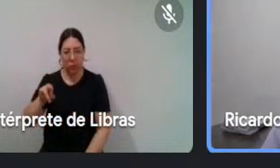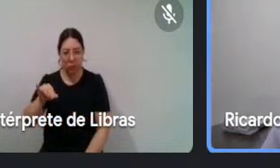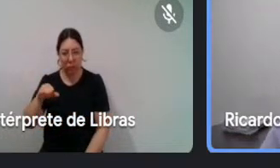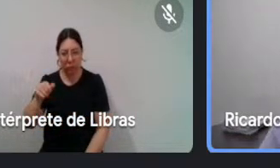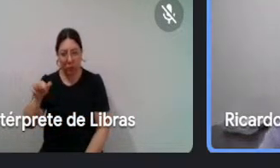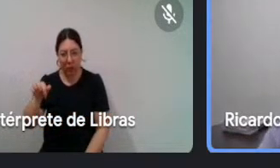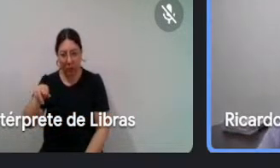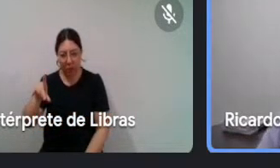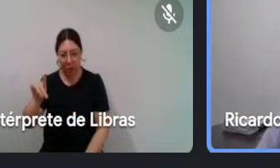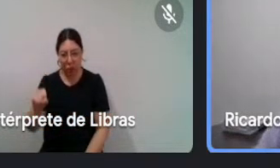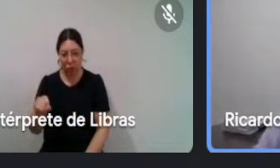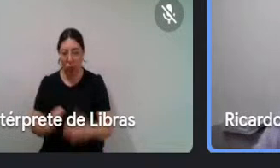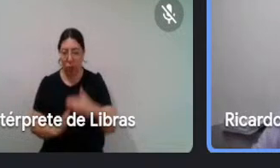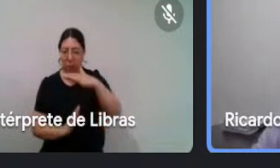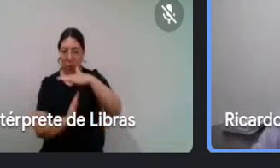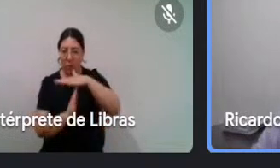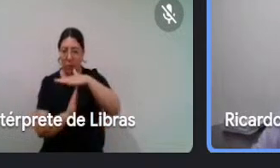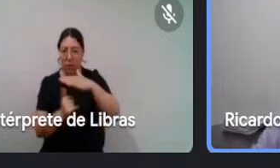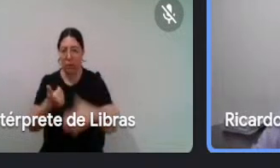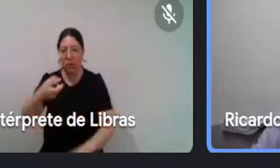Boa tarde, excelências.